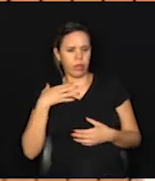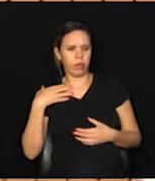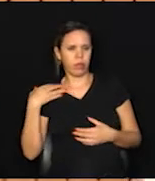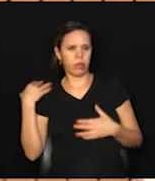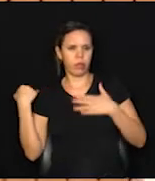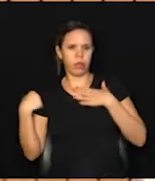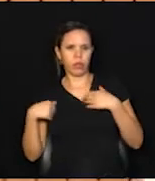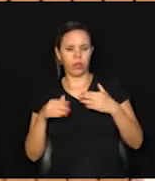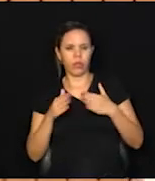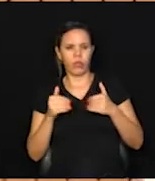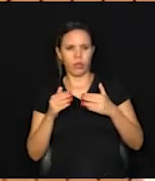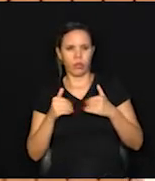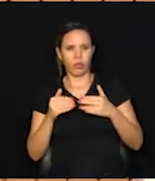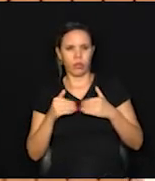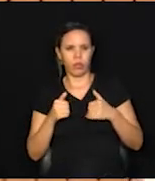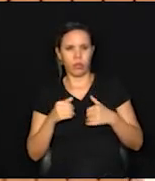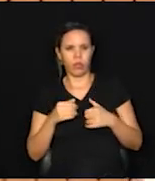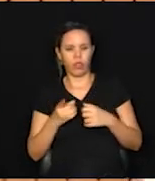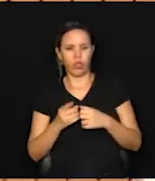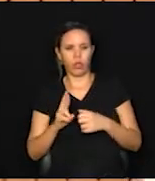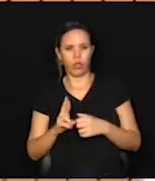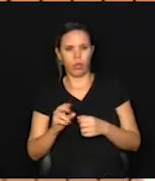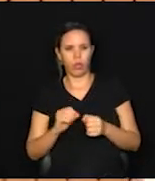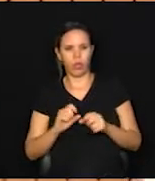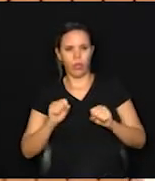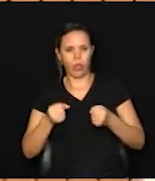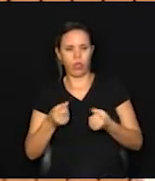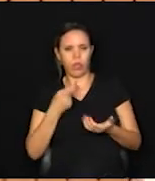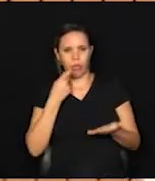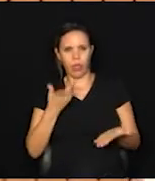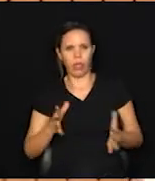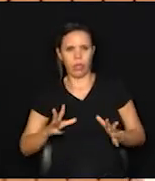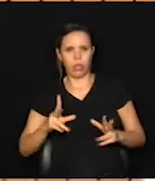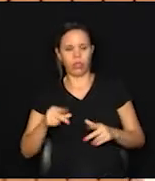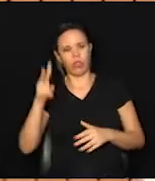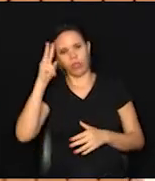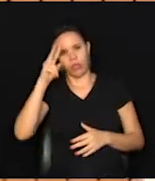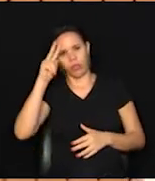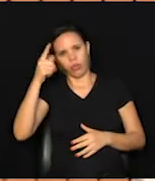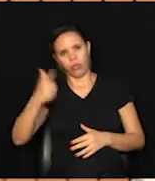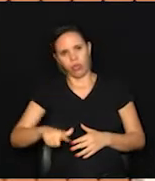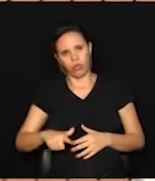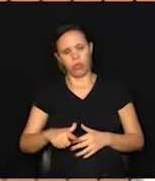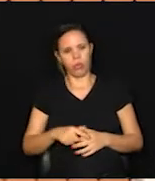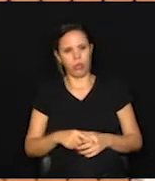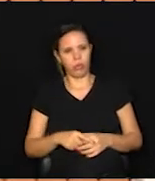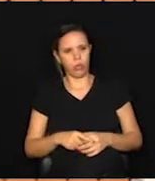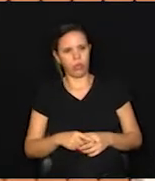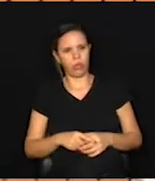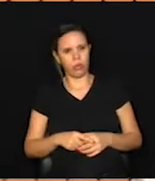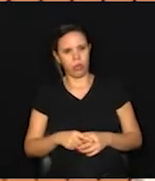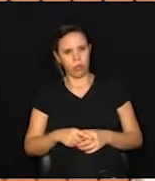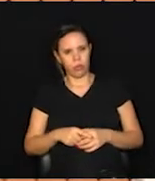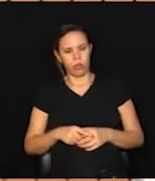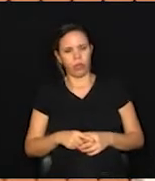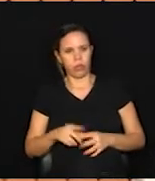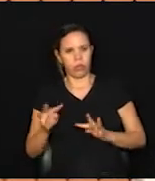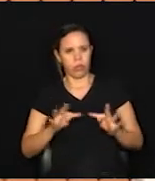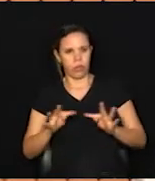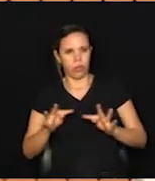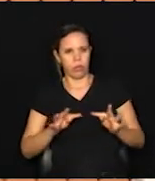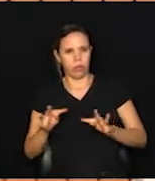eu vou pedir para a doutora Cíntia reforçar, vem todo aquele histórico de novo, todo esse embate de